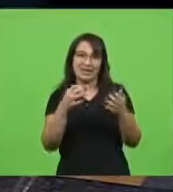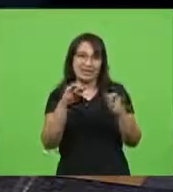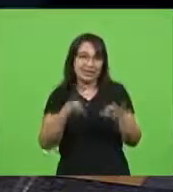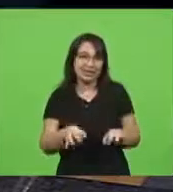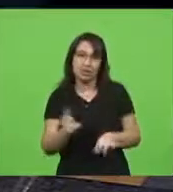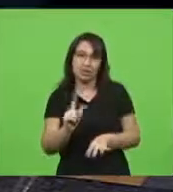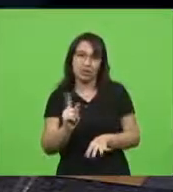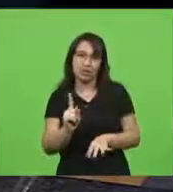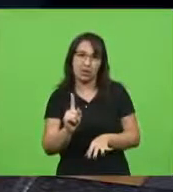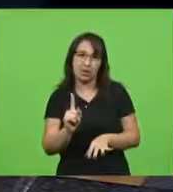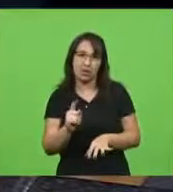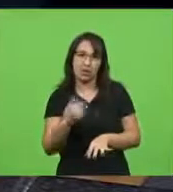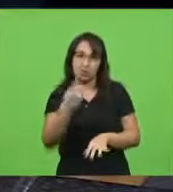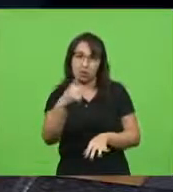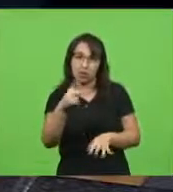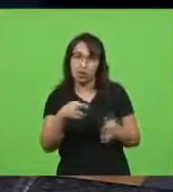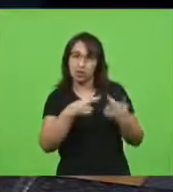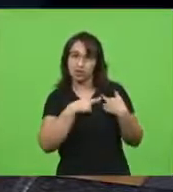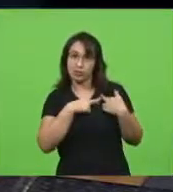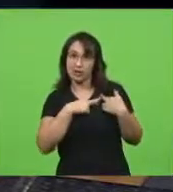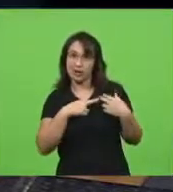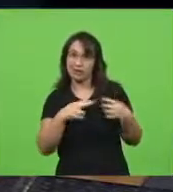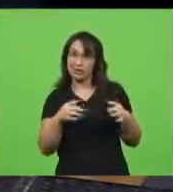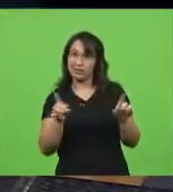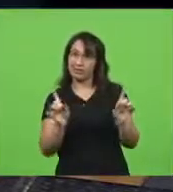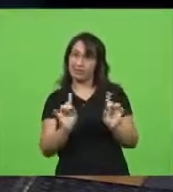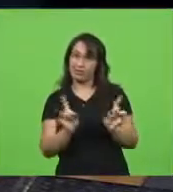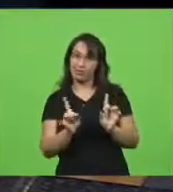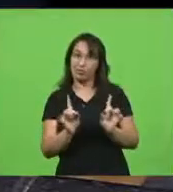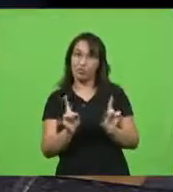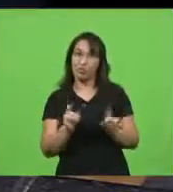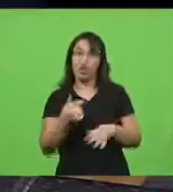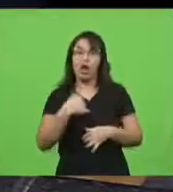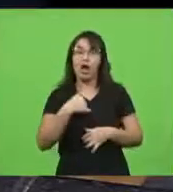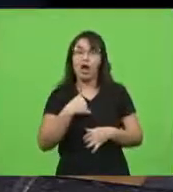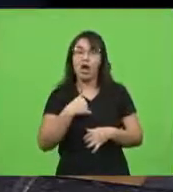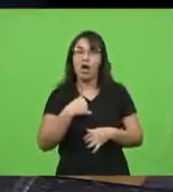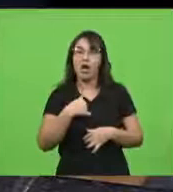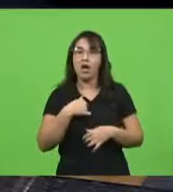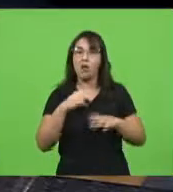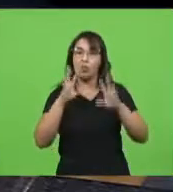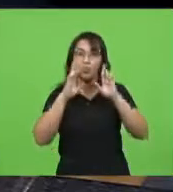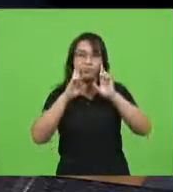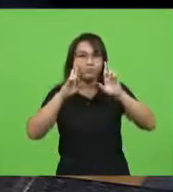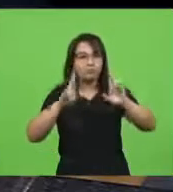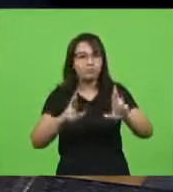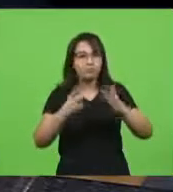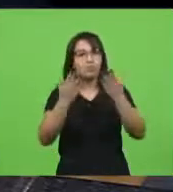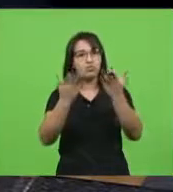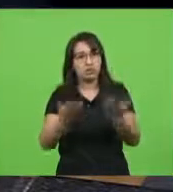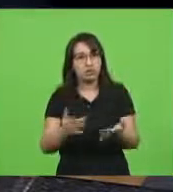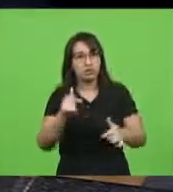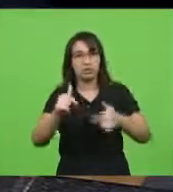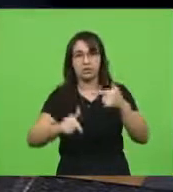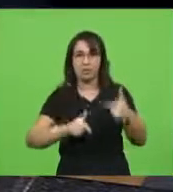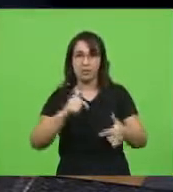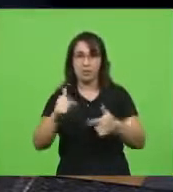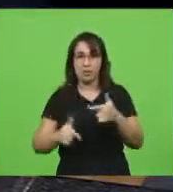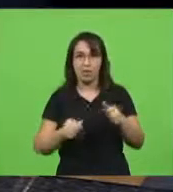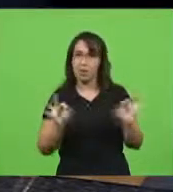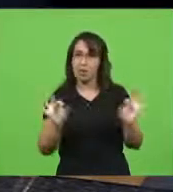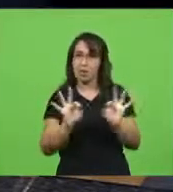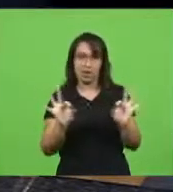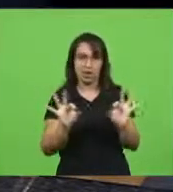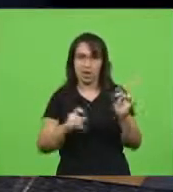sua responsabilidade, né? Eu, com todo o respeito que eu tenho ao seu trabalho, e não tenho nada a